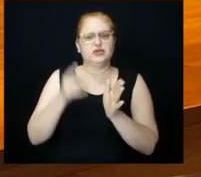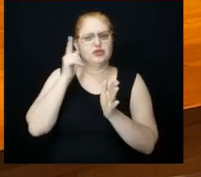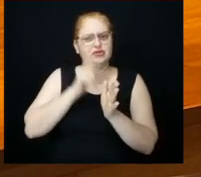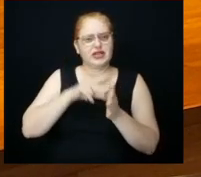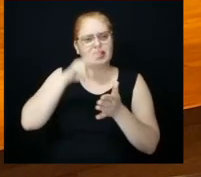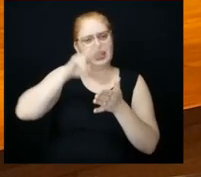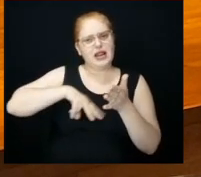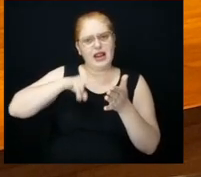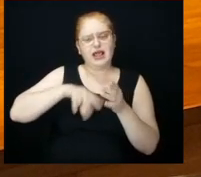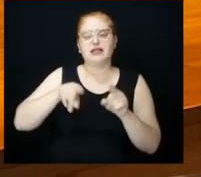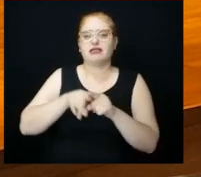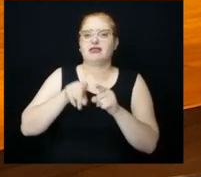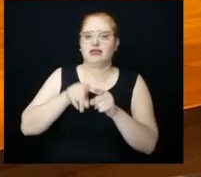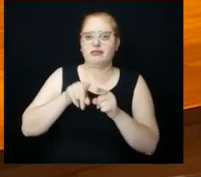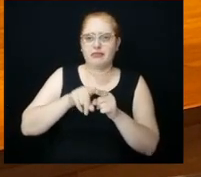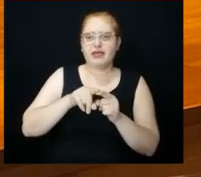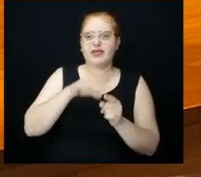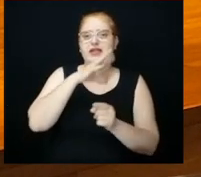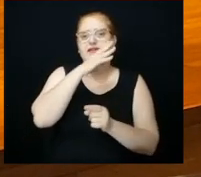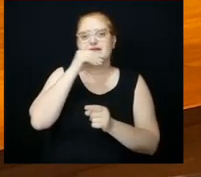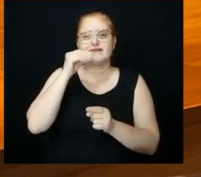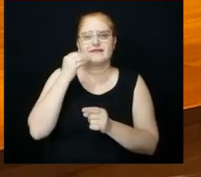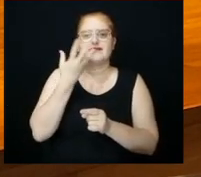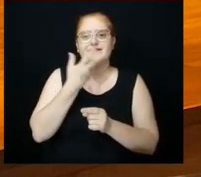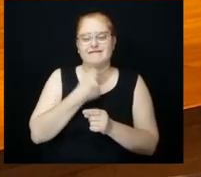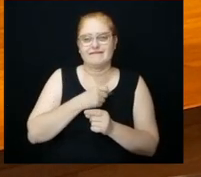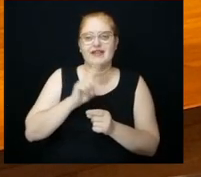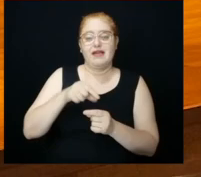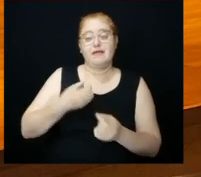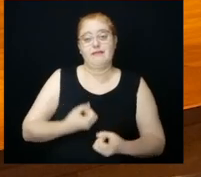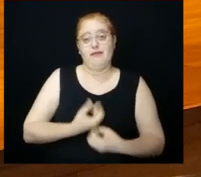texto infanto-juvenil também. Ele é um texto muito poético.